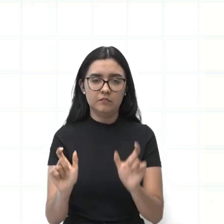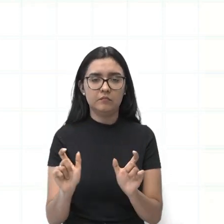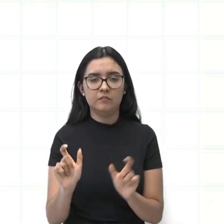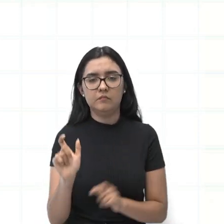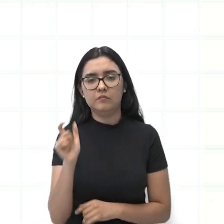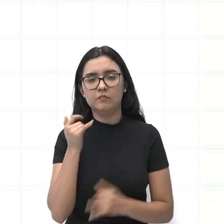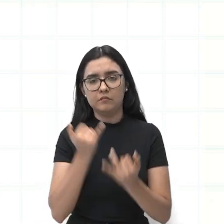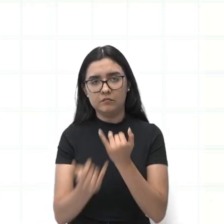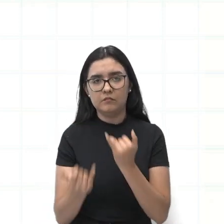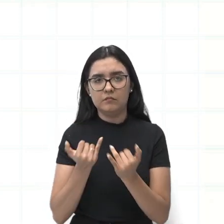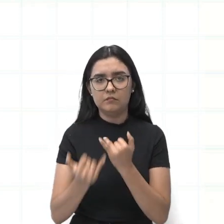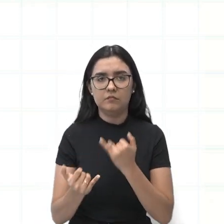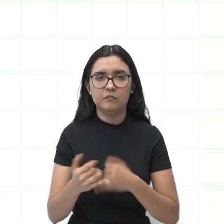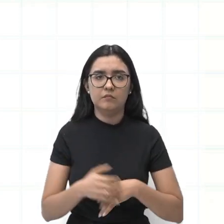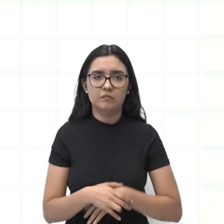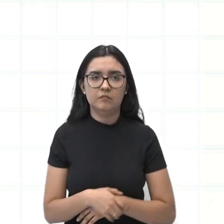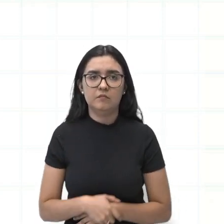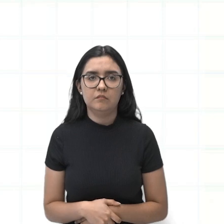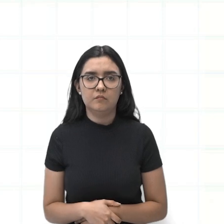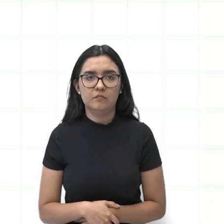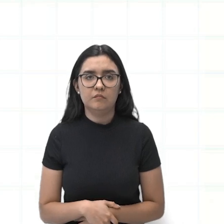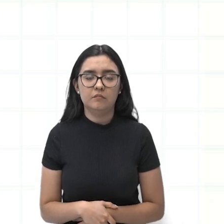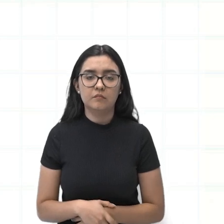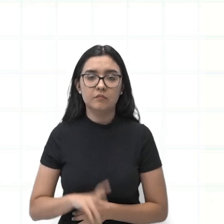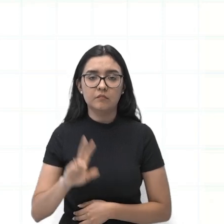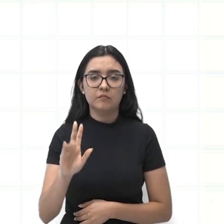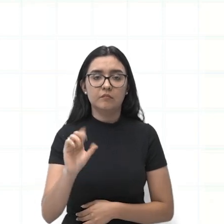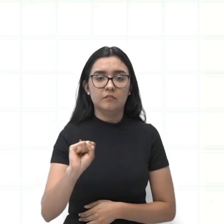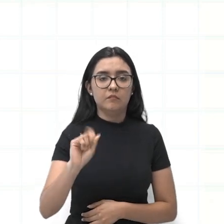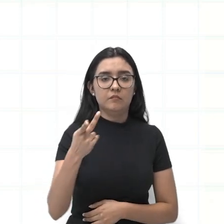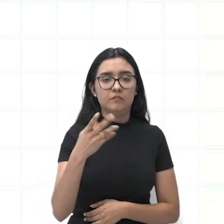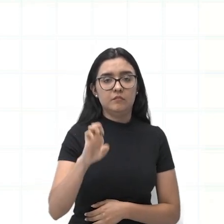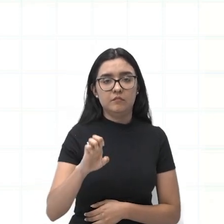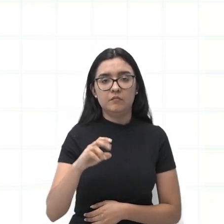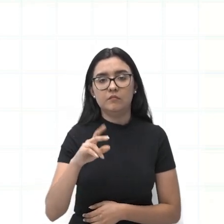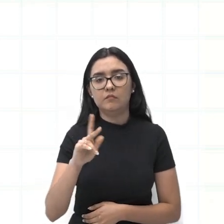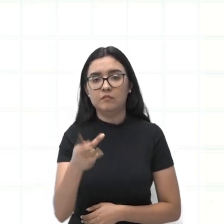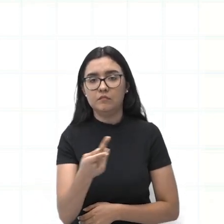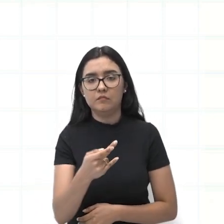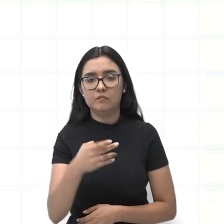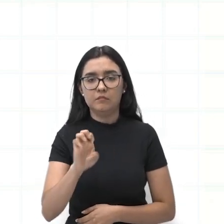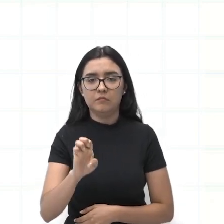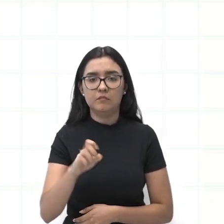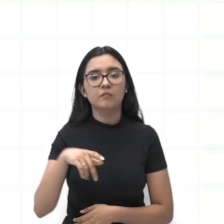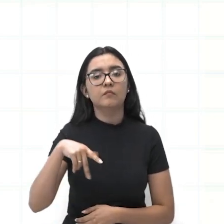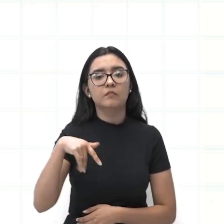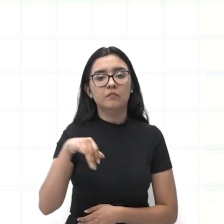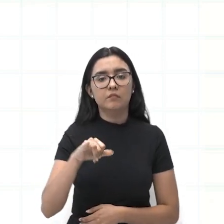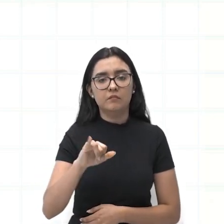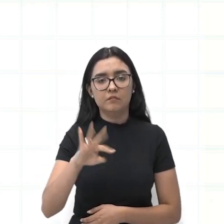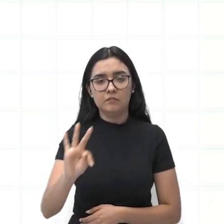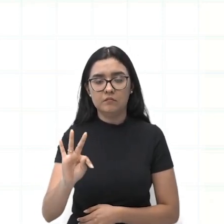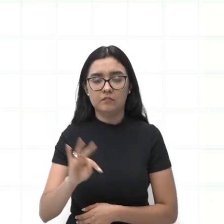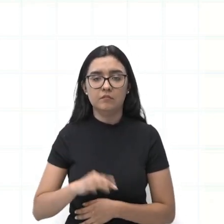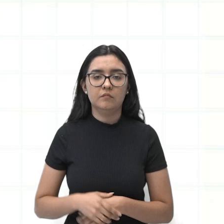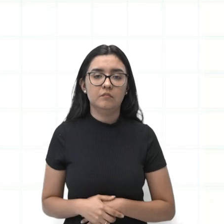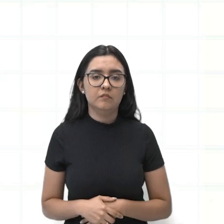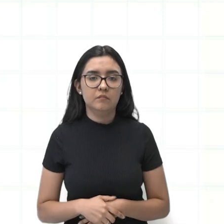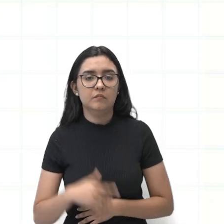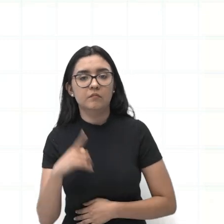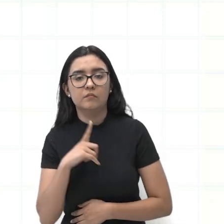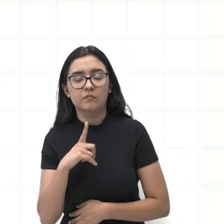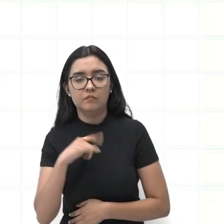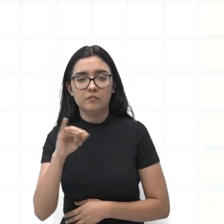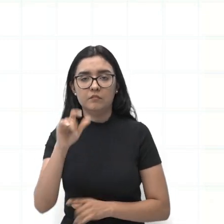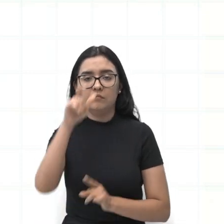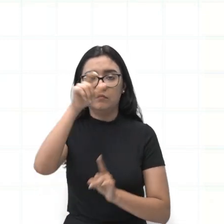palavras semelhantes, né? She, he e it.